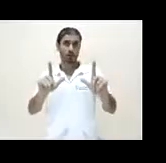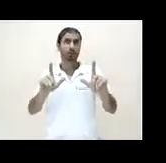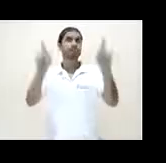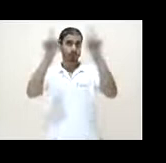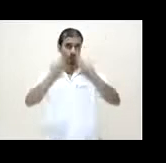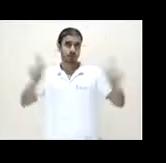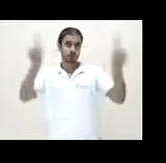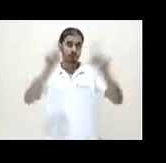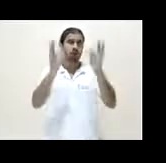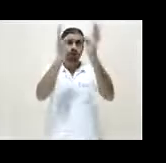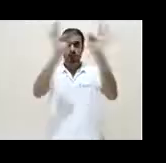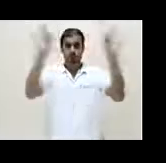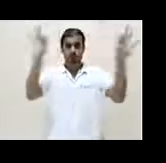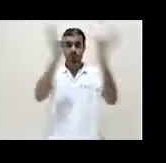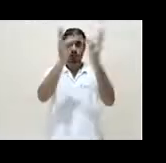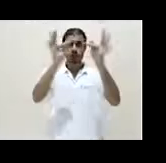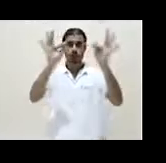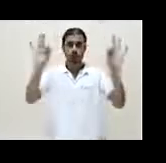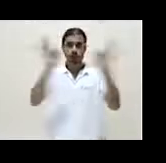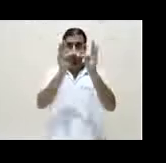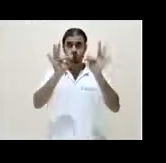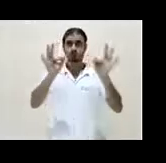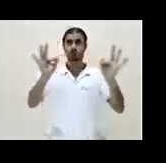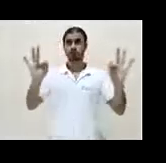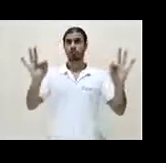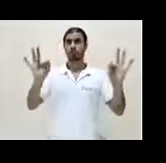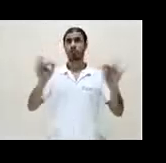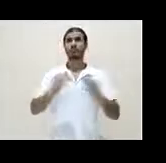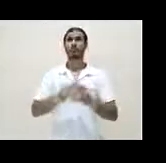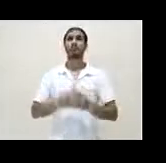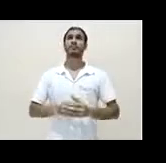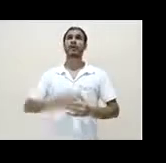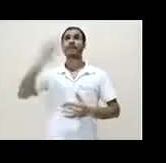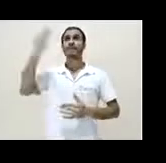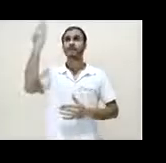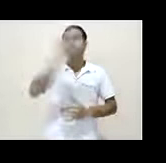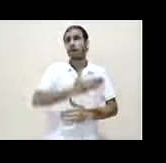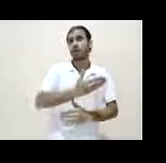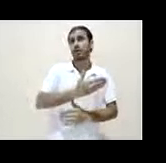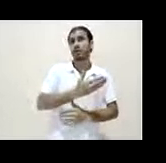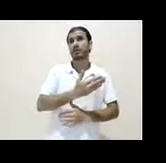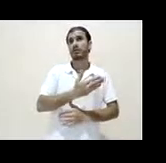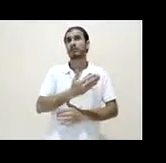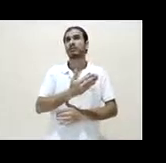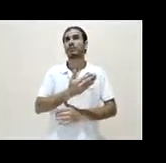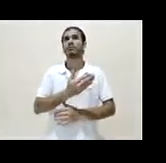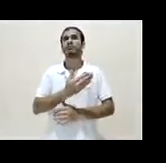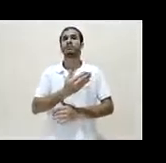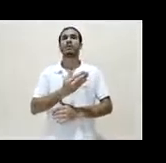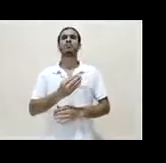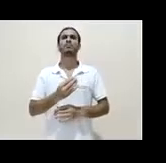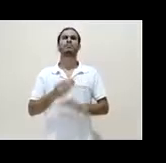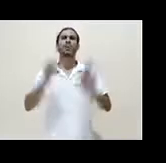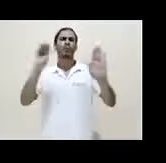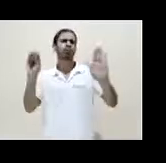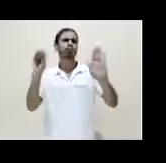isso daí seria a compilação. E a execução do programa é quando você insere os dados, né, de entrada, e se ele